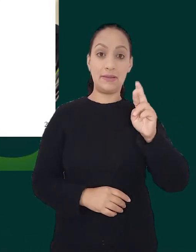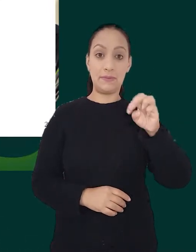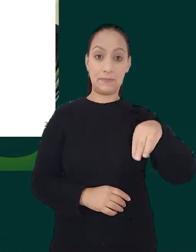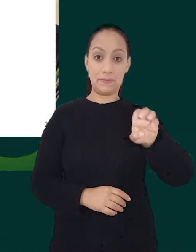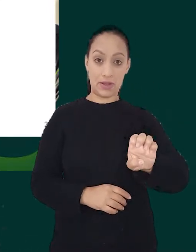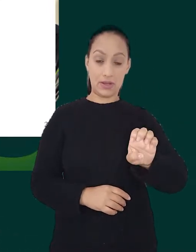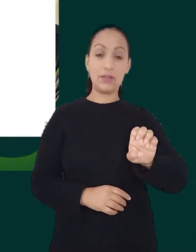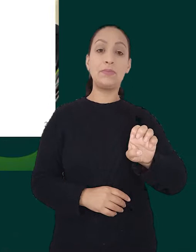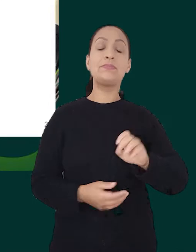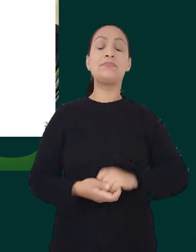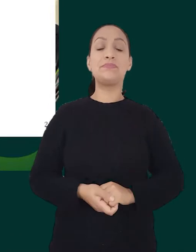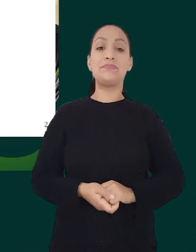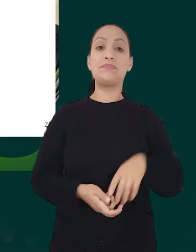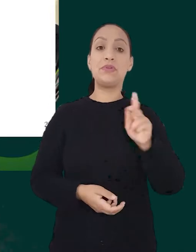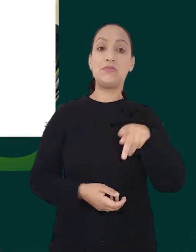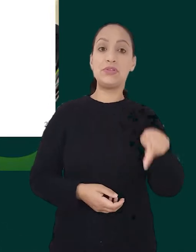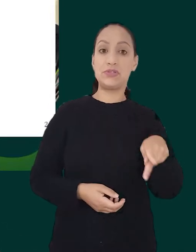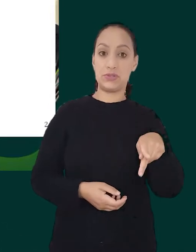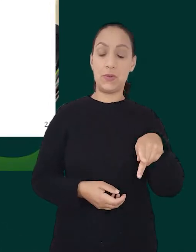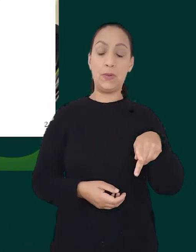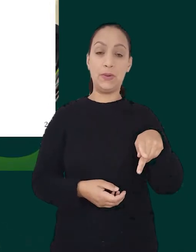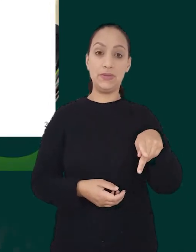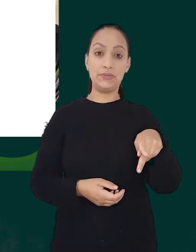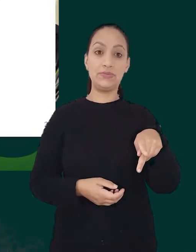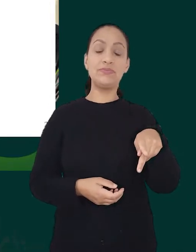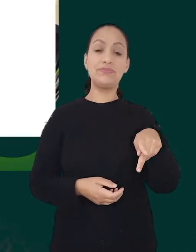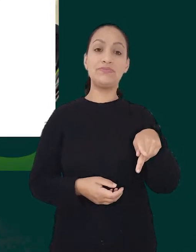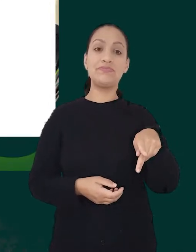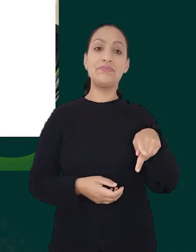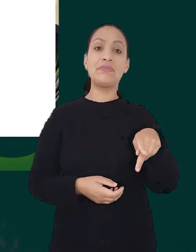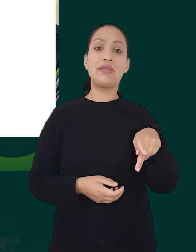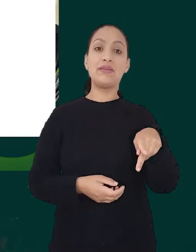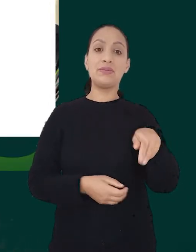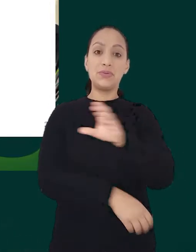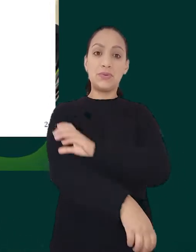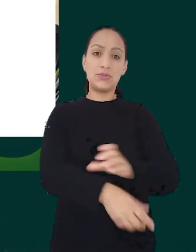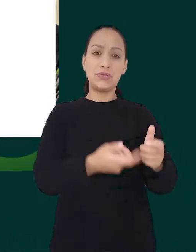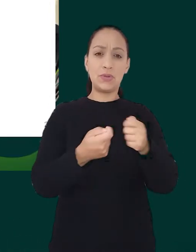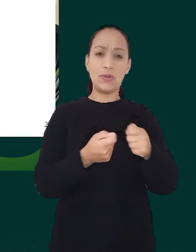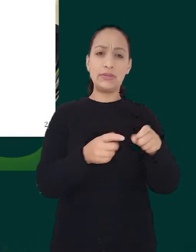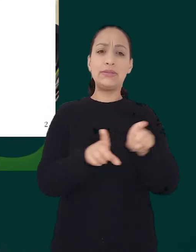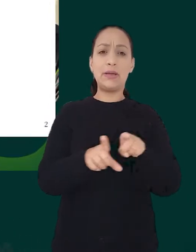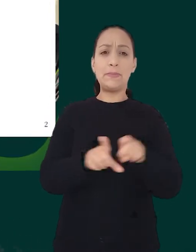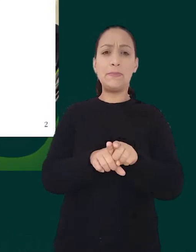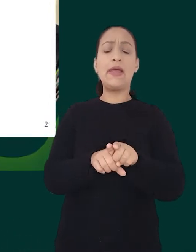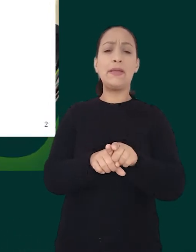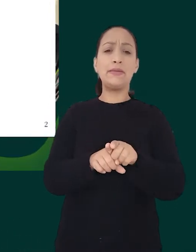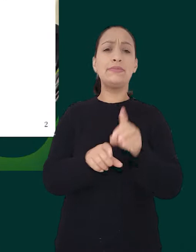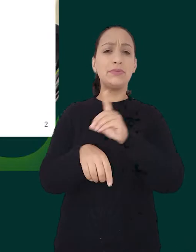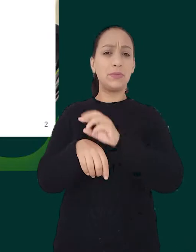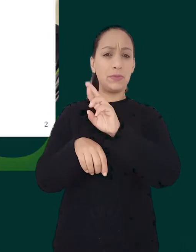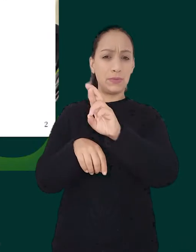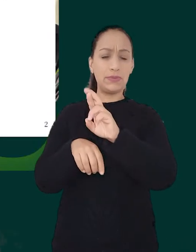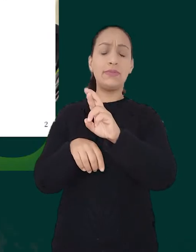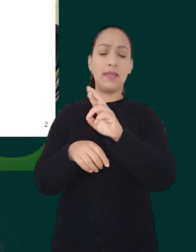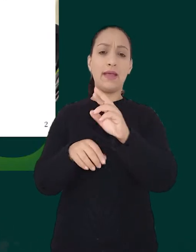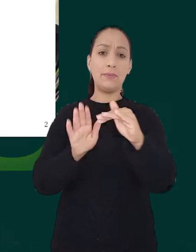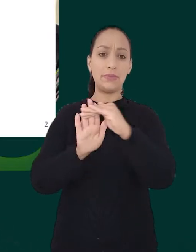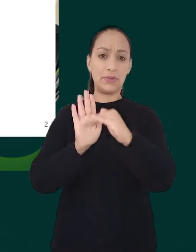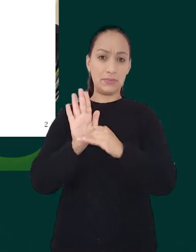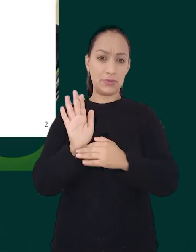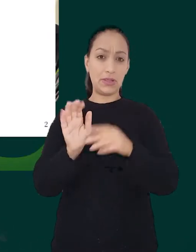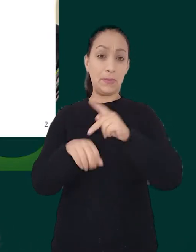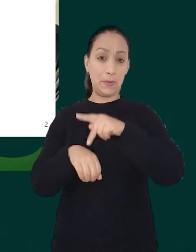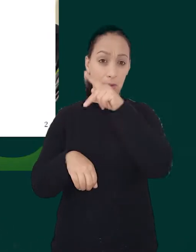curso de jogos de doutorando, bolsista CAPES, do Programa de Diversidade Cultural e Inclusão Social, eu também coordeno o Laboratório de Objetos